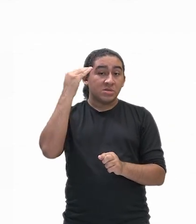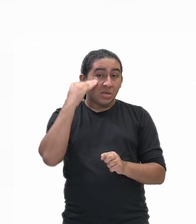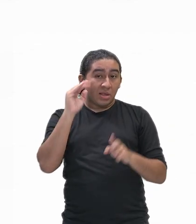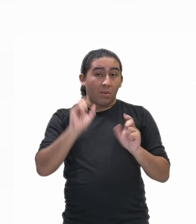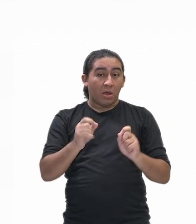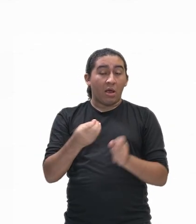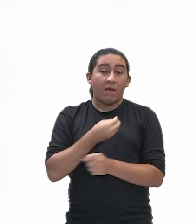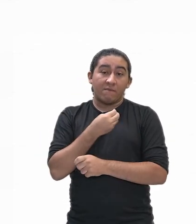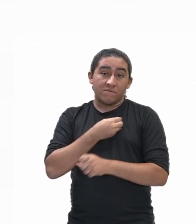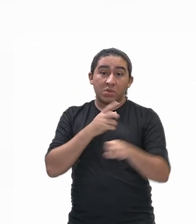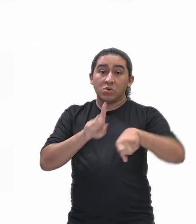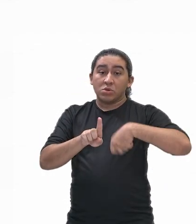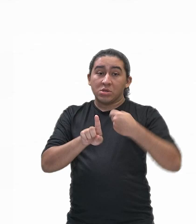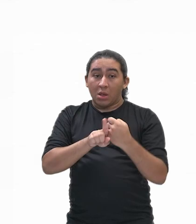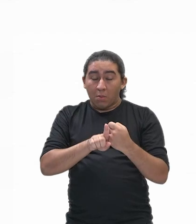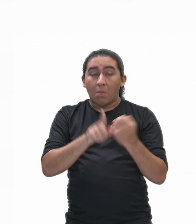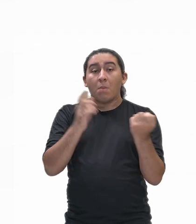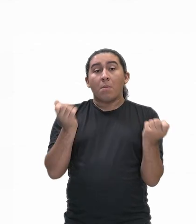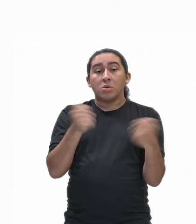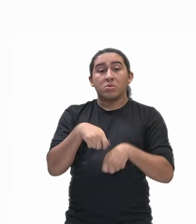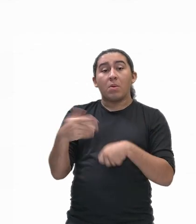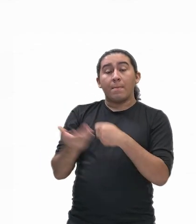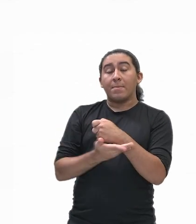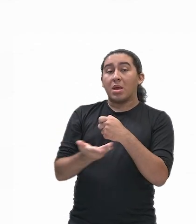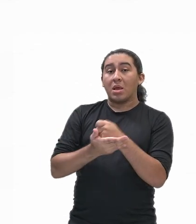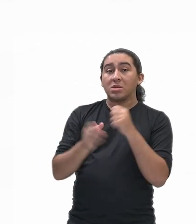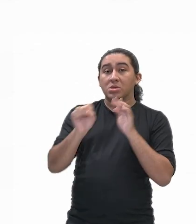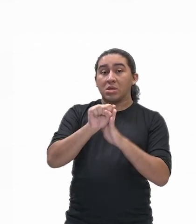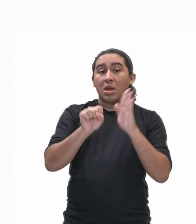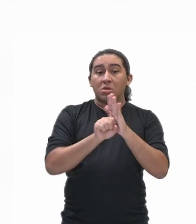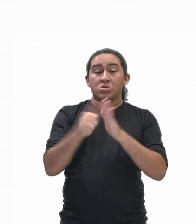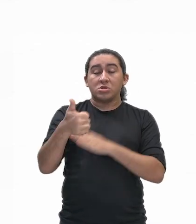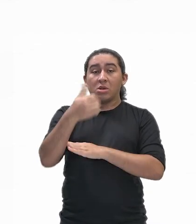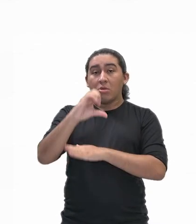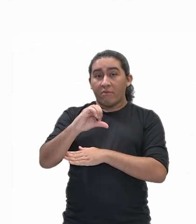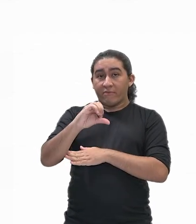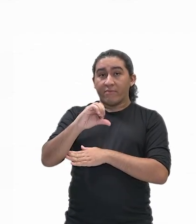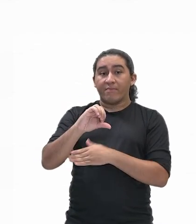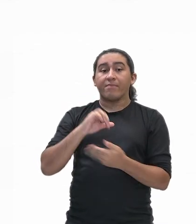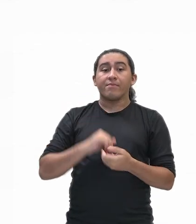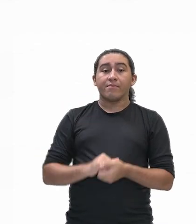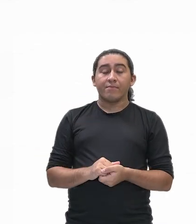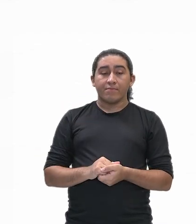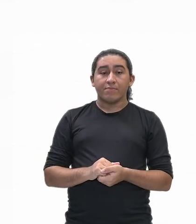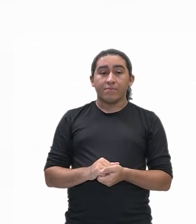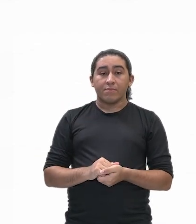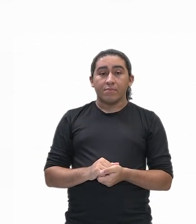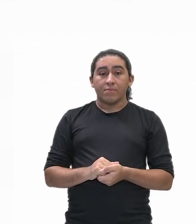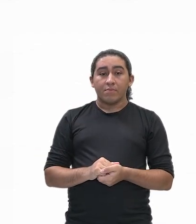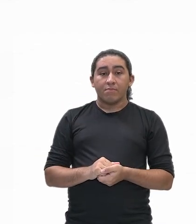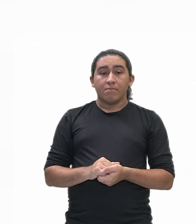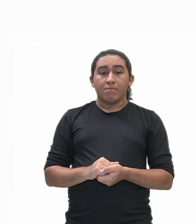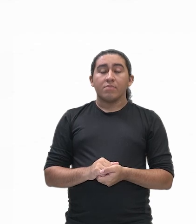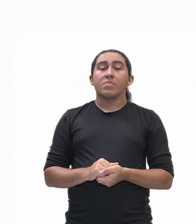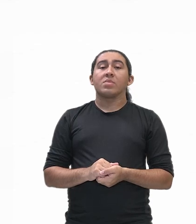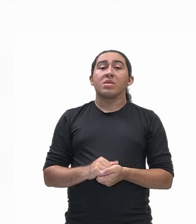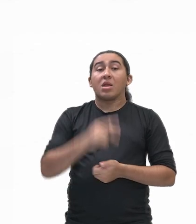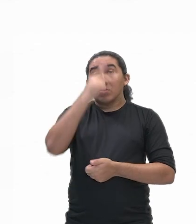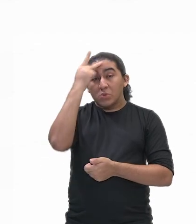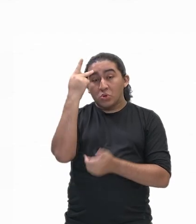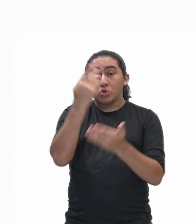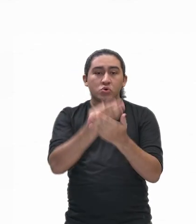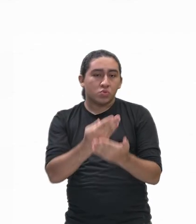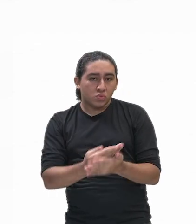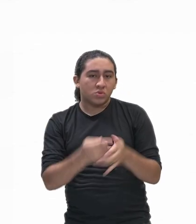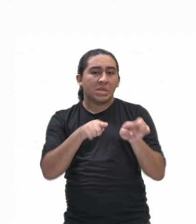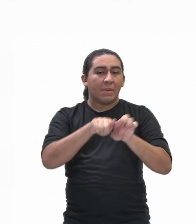interpretação da realidade social a partir do século XIX. Os estudiosos e pensadores